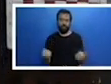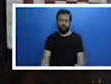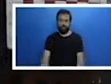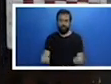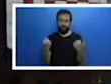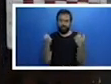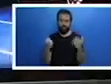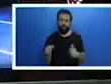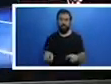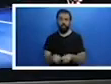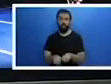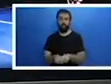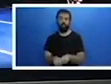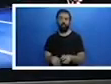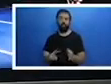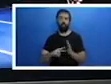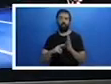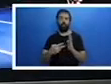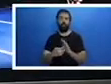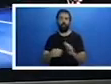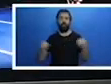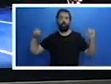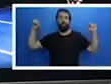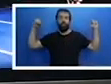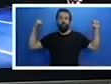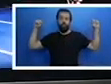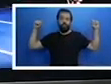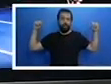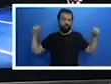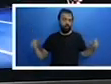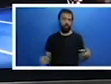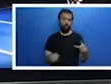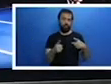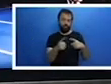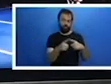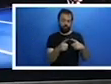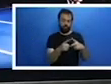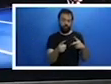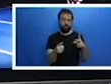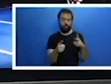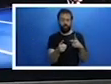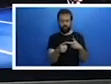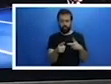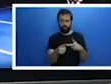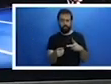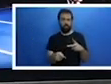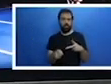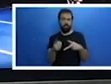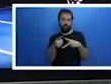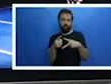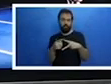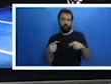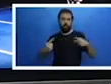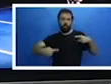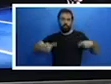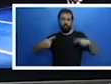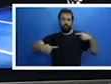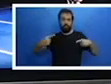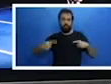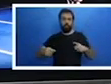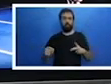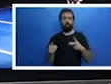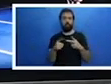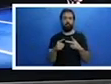tipos de ginástica. A ginástica é uma prática esportiva que se divide em dois tipos: as ginásticas competitivas e as